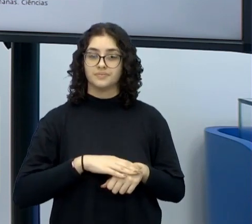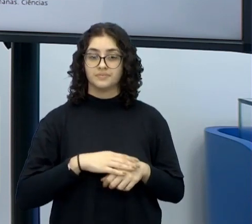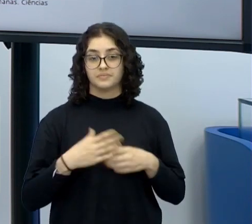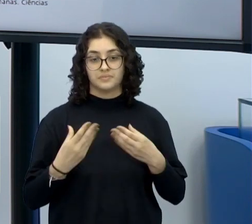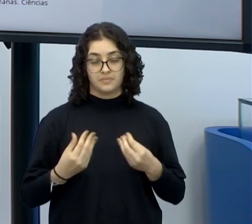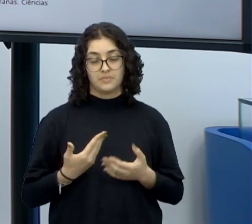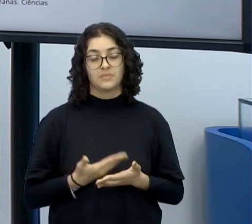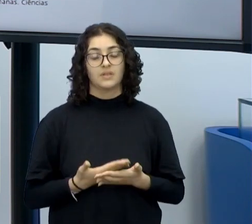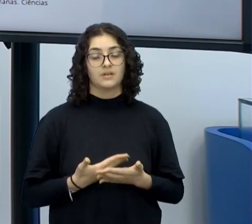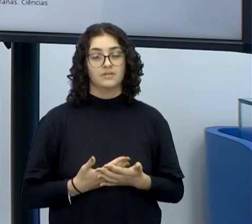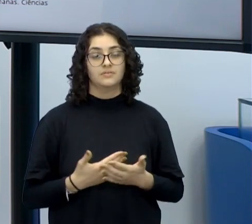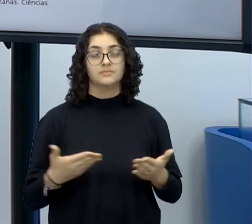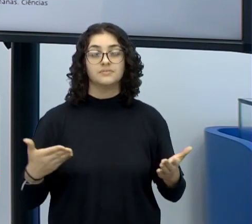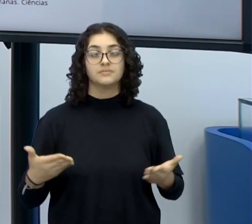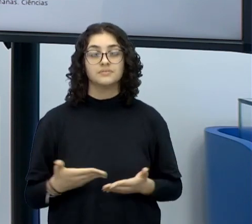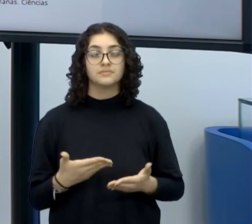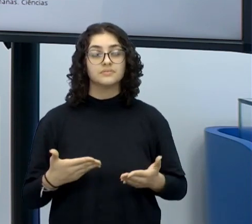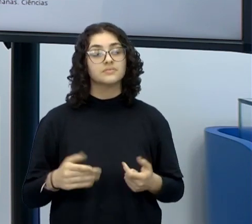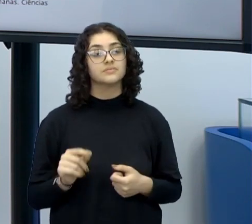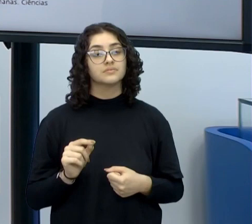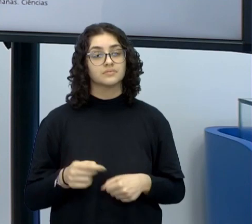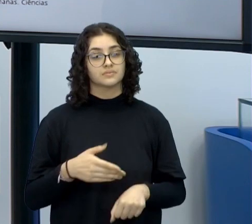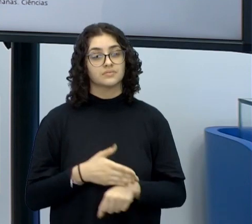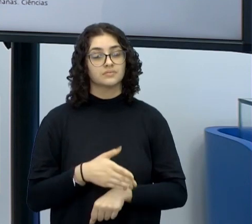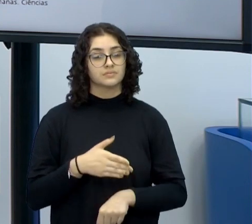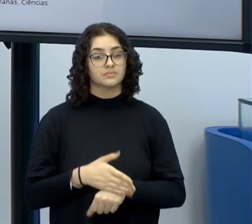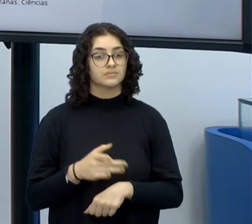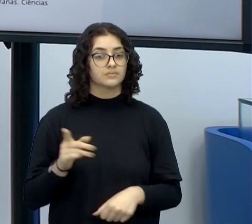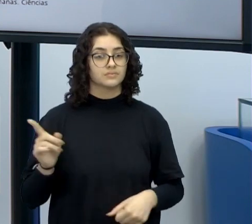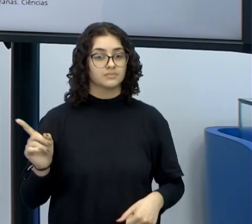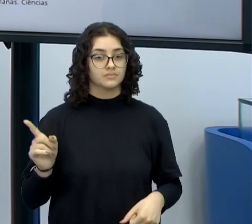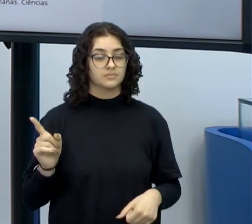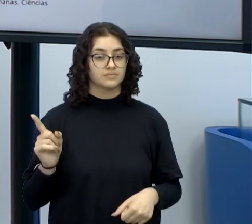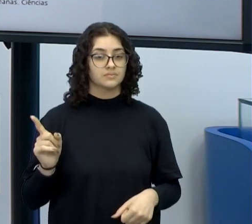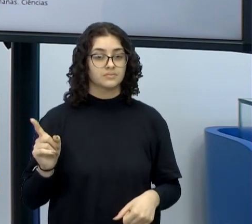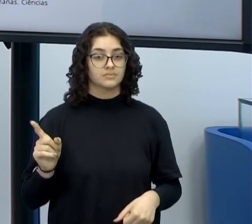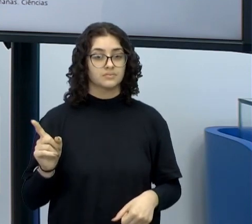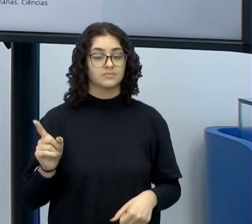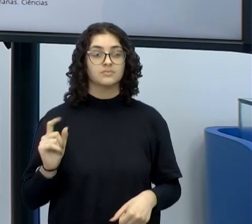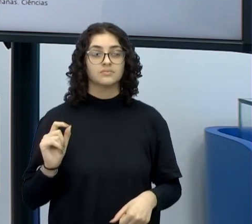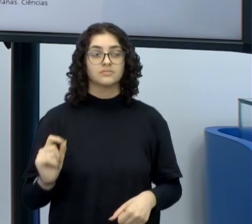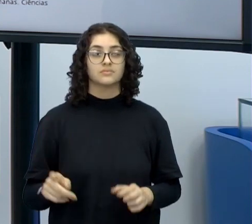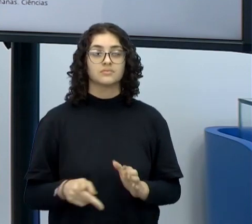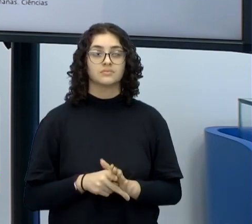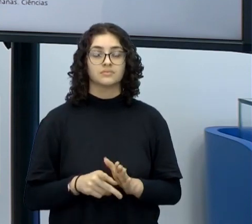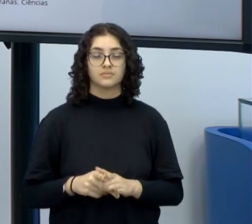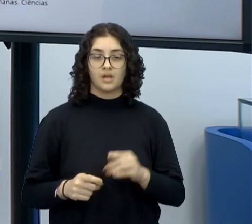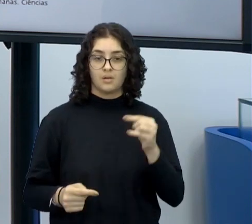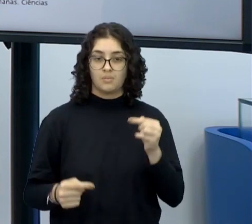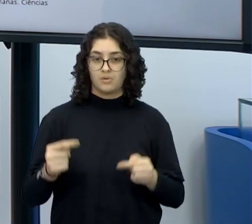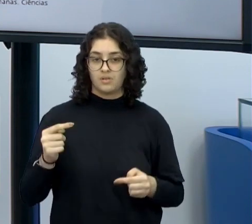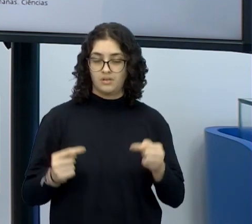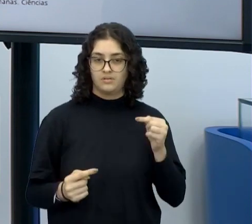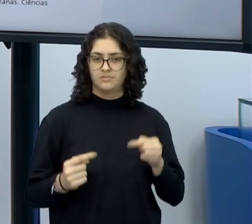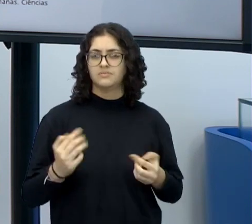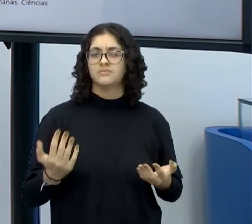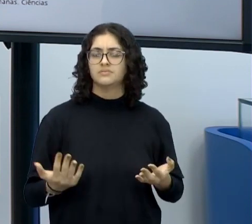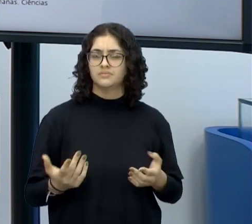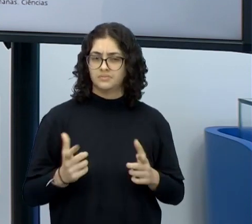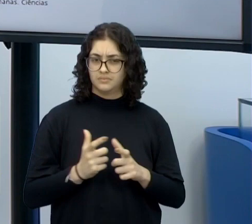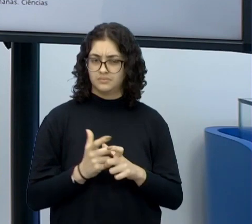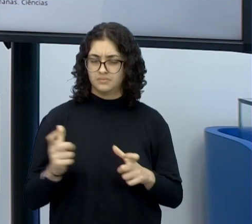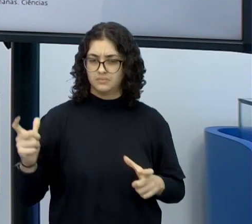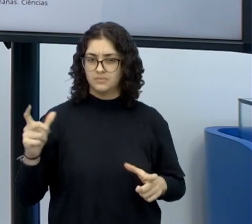bastante na aula. Agora vai participar ou falar mais da questão política. E aí, a maioria